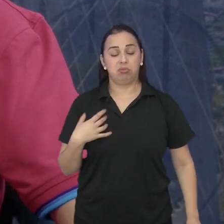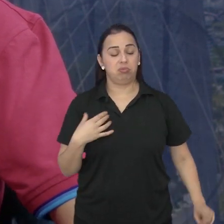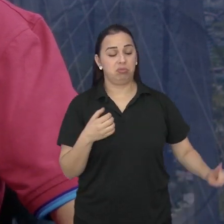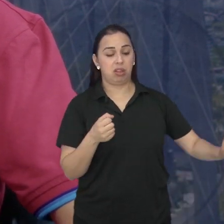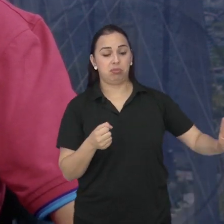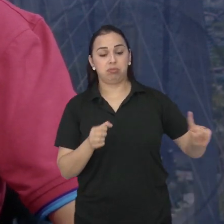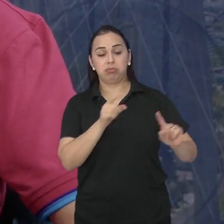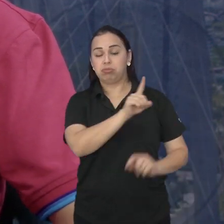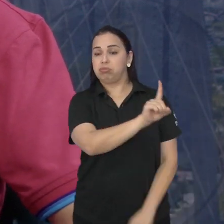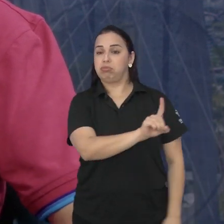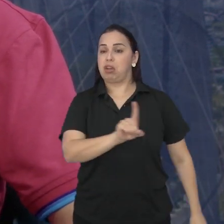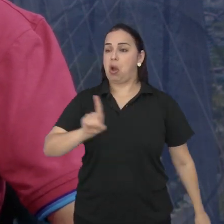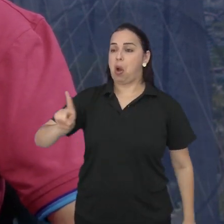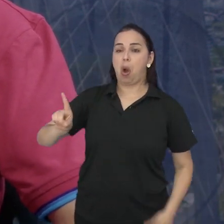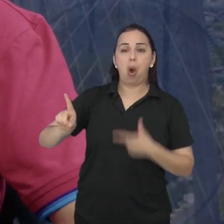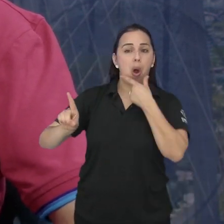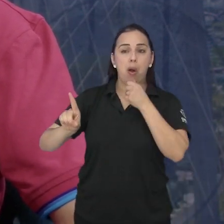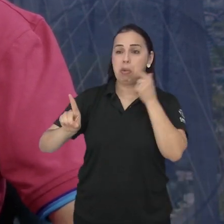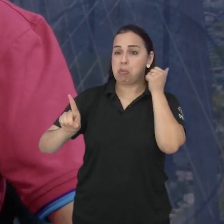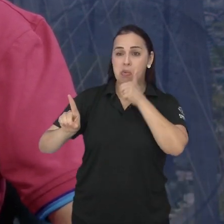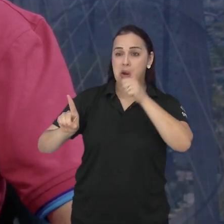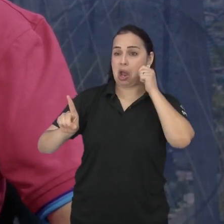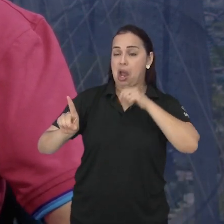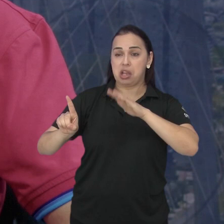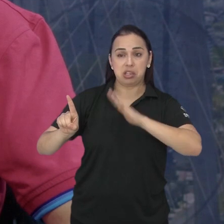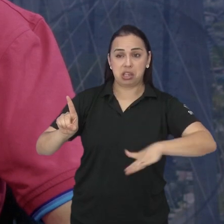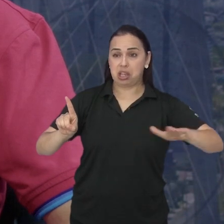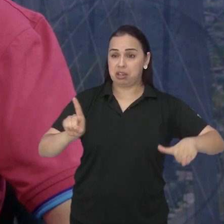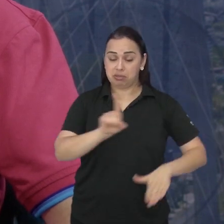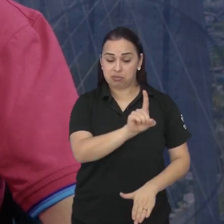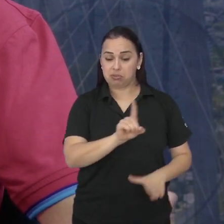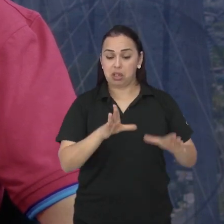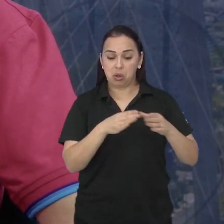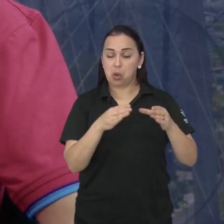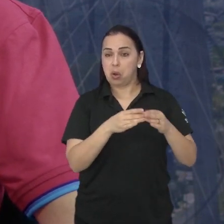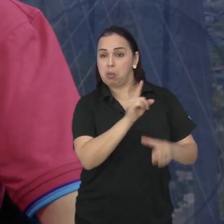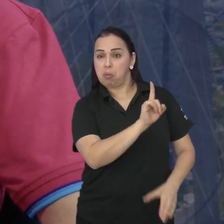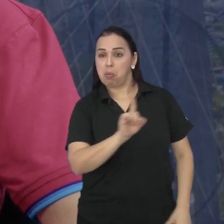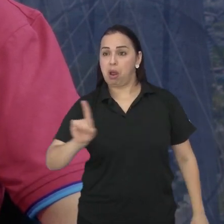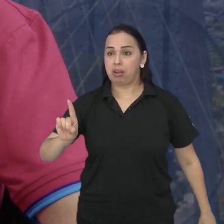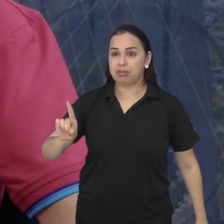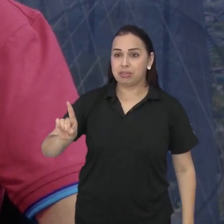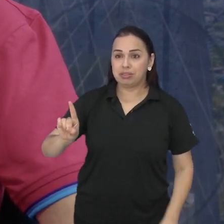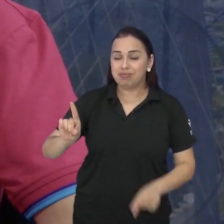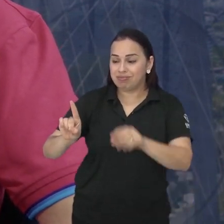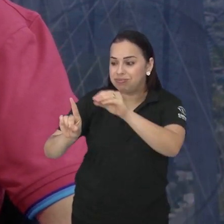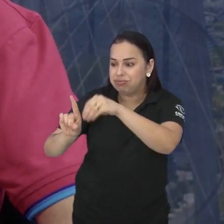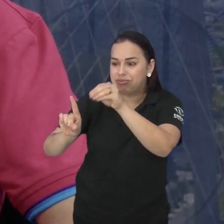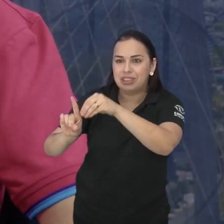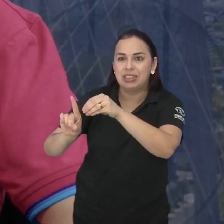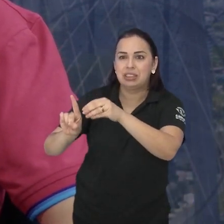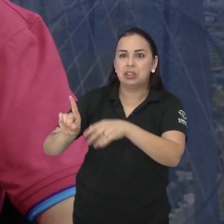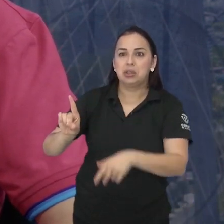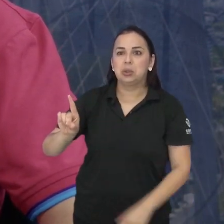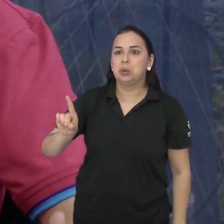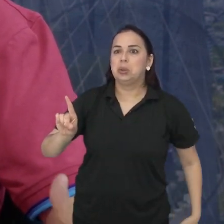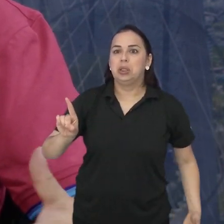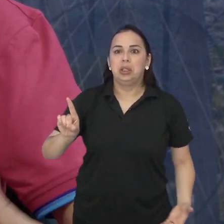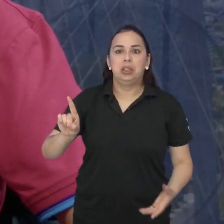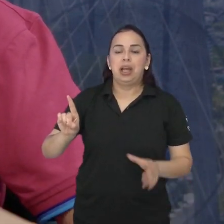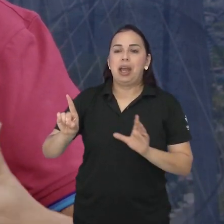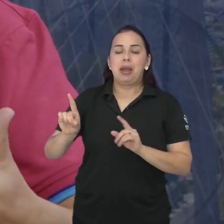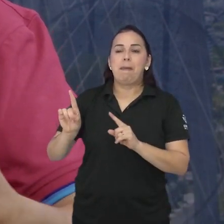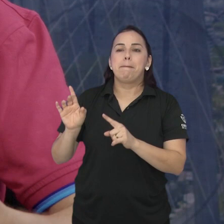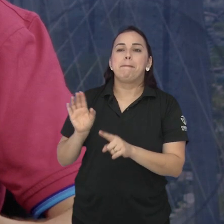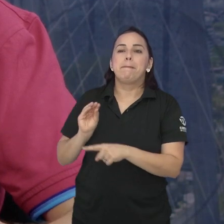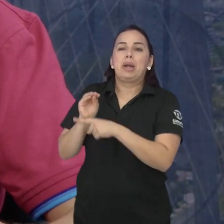foram colocadas na rua, homens, mulheres, crianças, e naquele grupo, os mais vulneráveis, então, ficaram